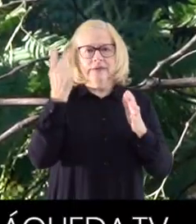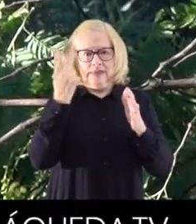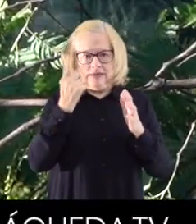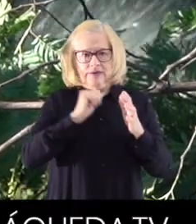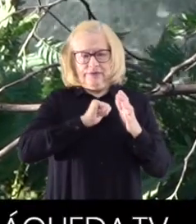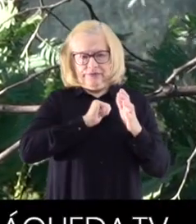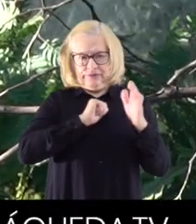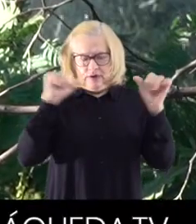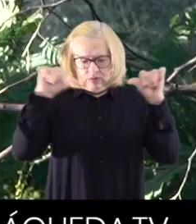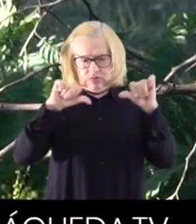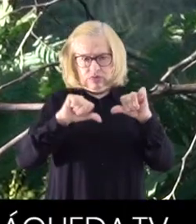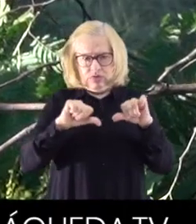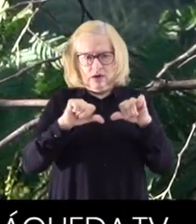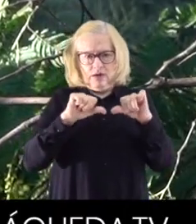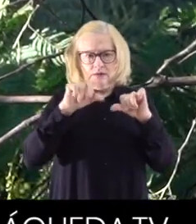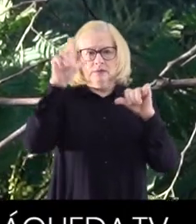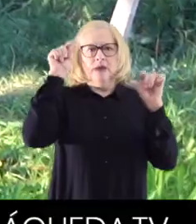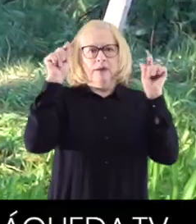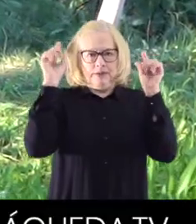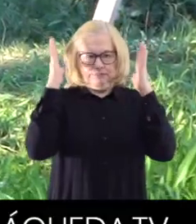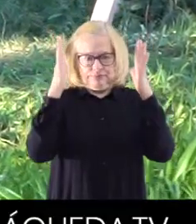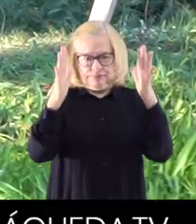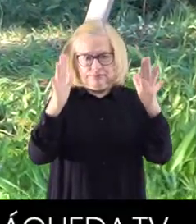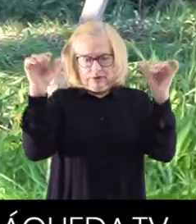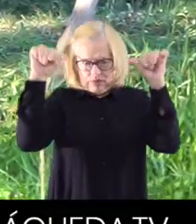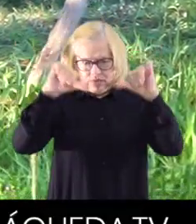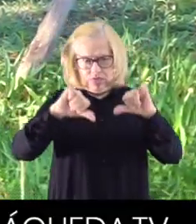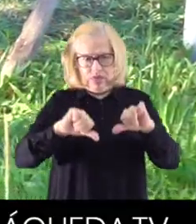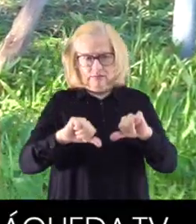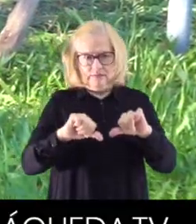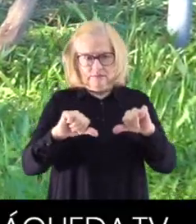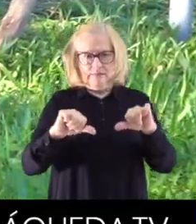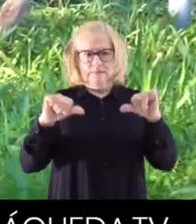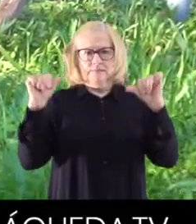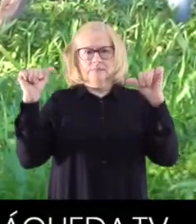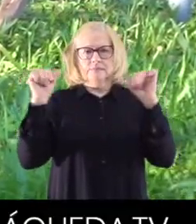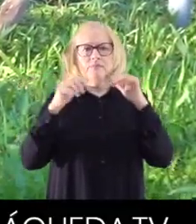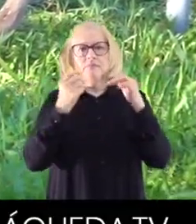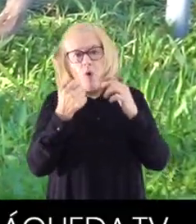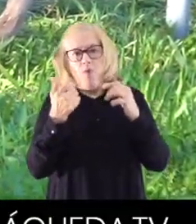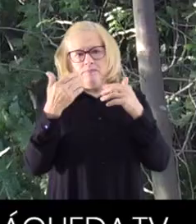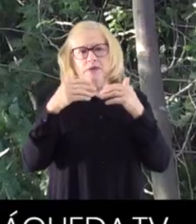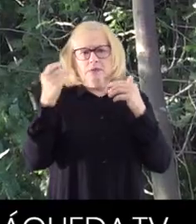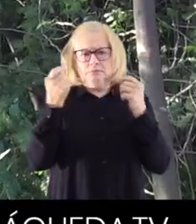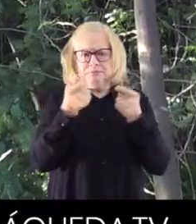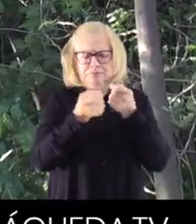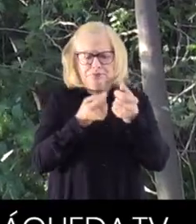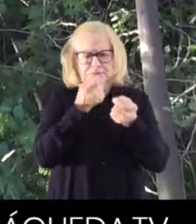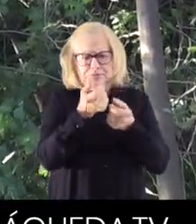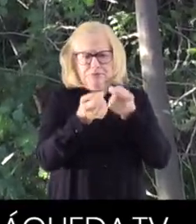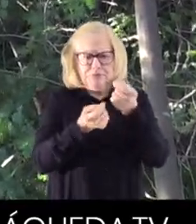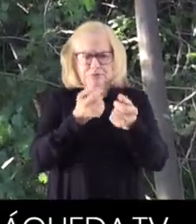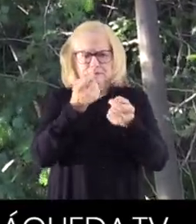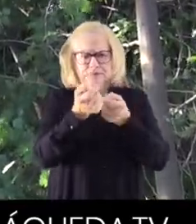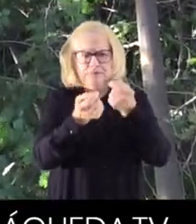e, sobretudo, a qualidade e o equilíbrio do nosso ecossistema. Nós estamos aqui a fazer, naturalmente, uma operação simbólica, mas que vem no seguimento de muitas